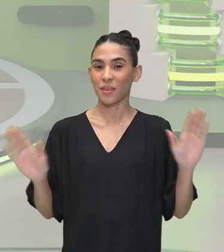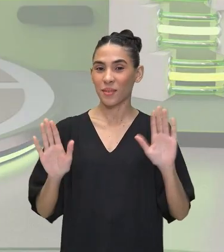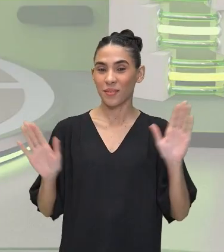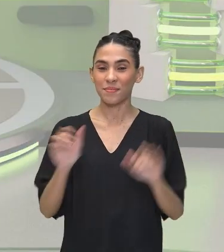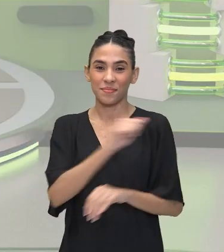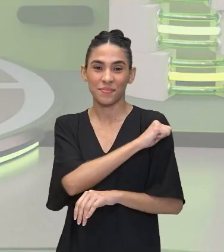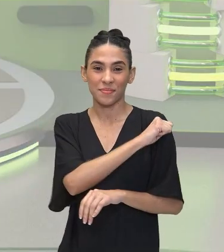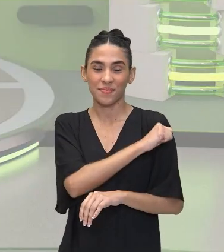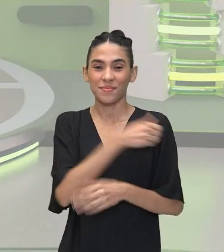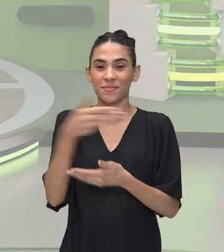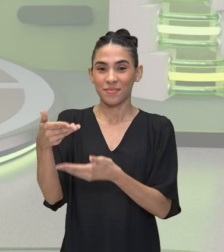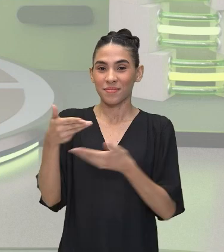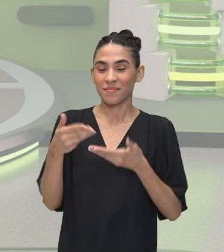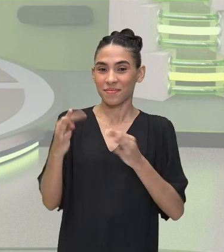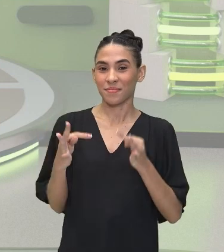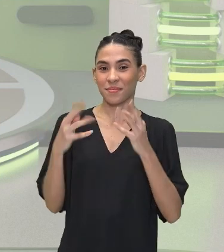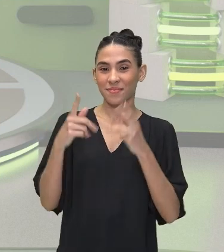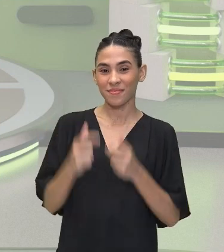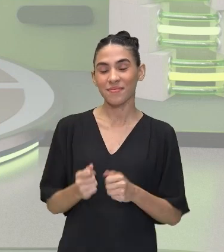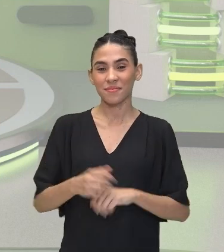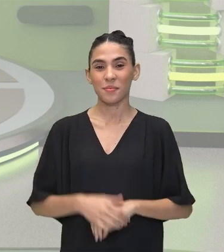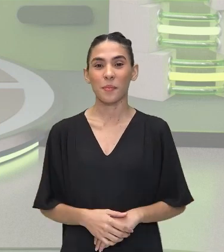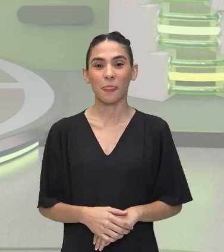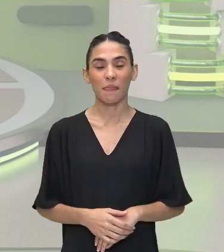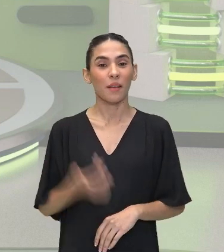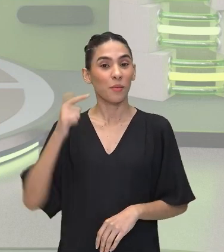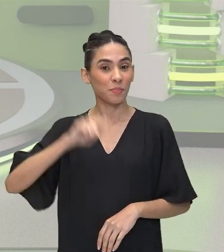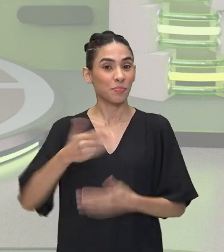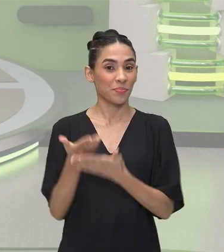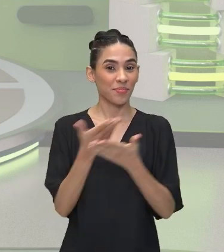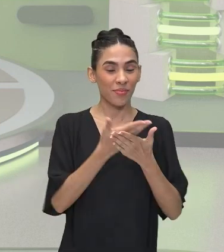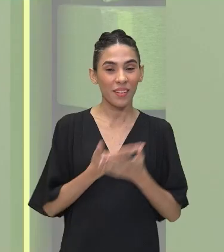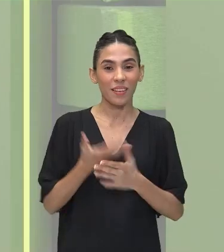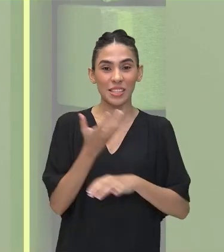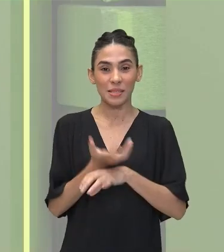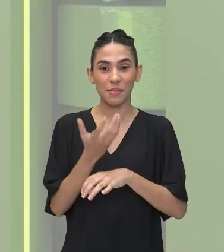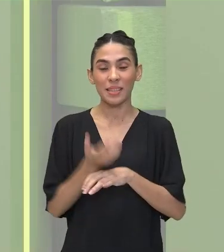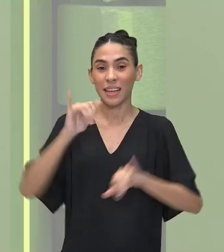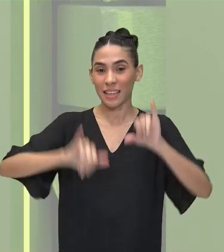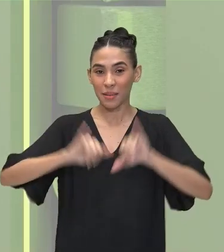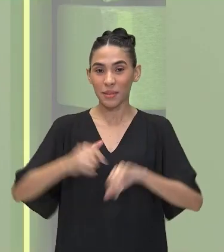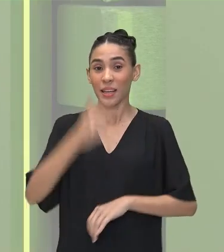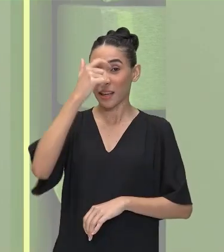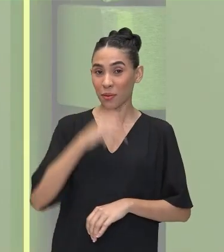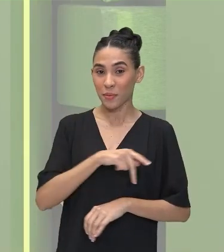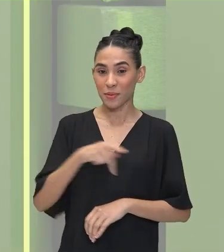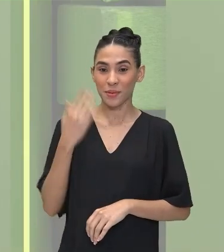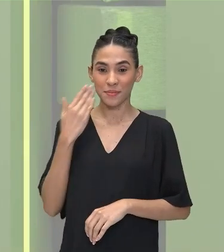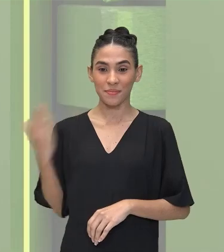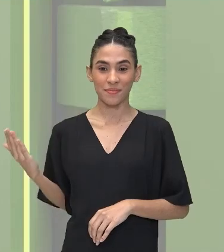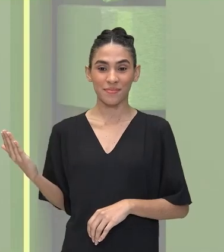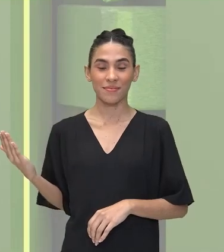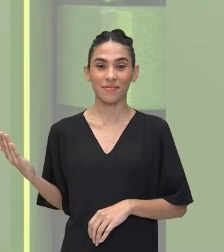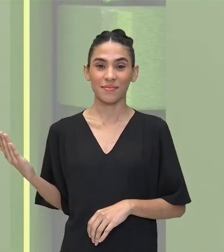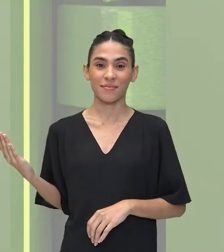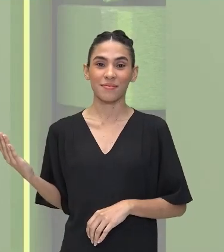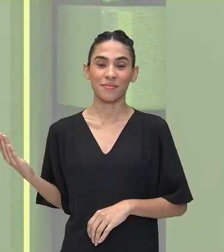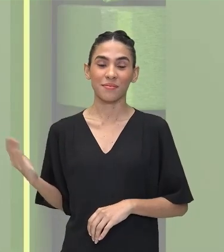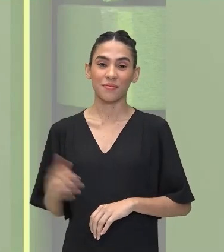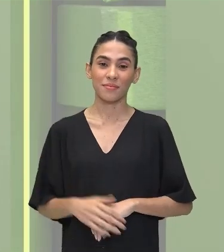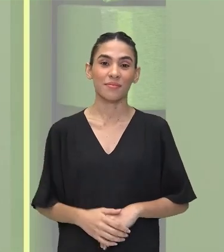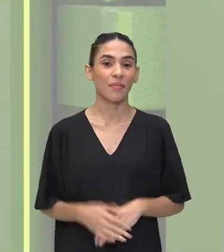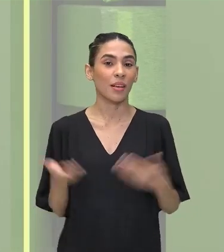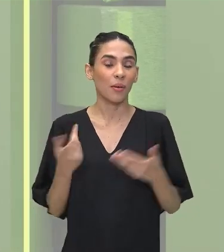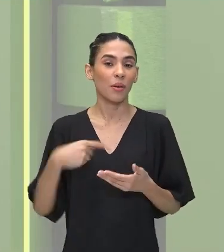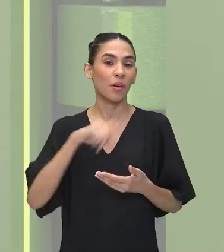meus queridos, sejam todos muito bem-vindos a mais uma aula de Química. Eu sou a professora Cristiane Marques